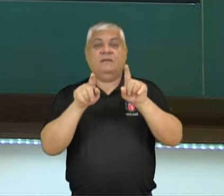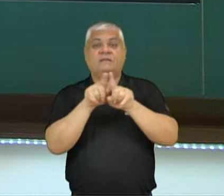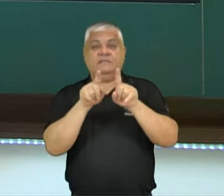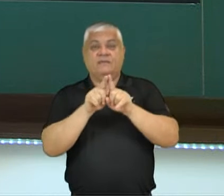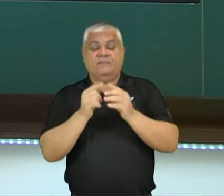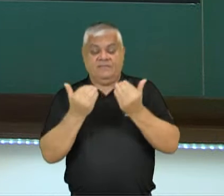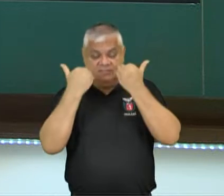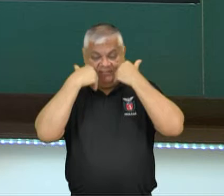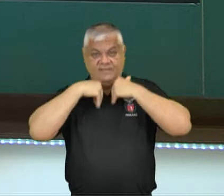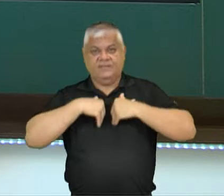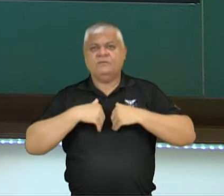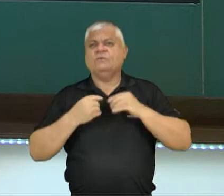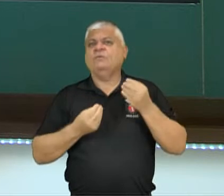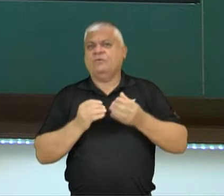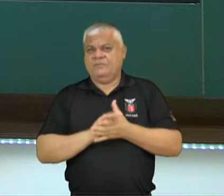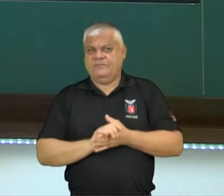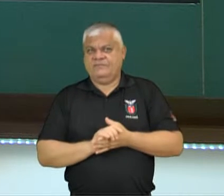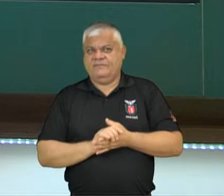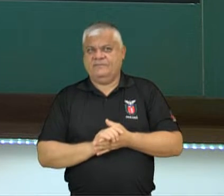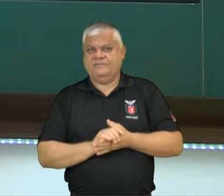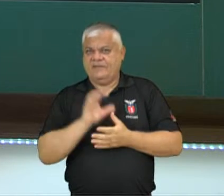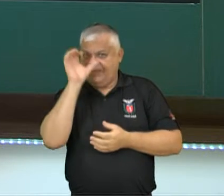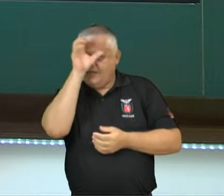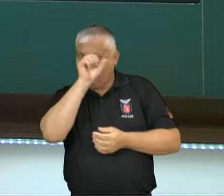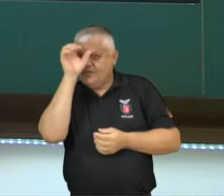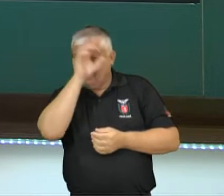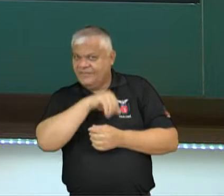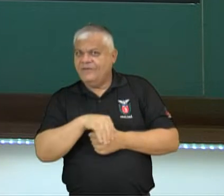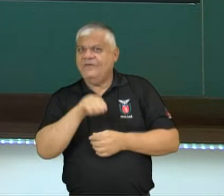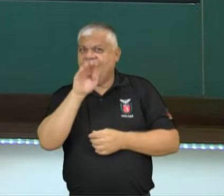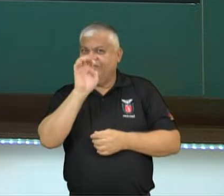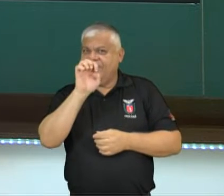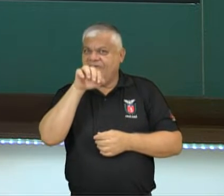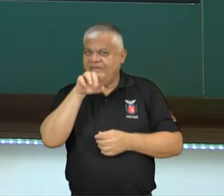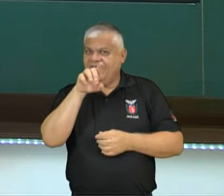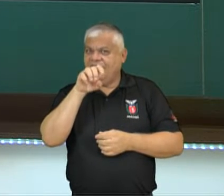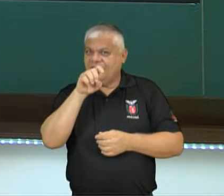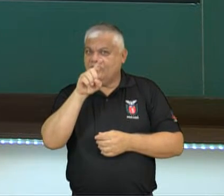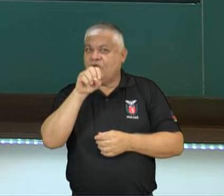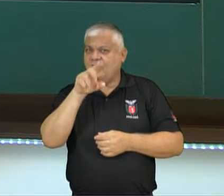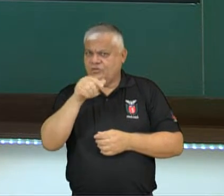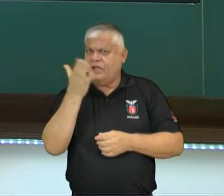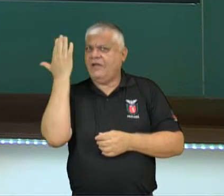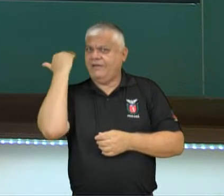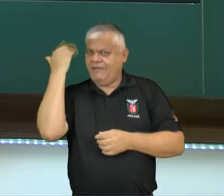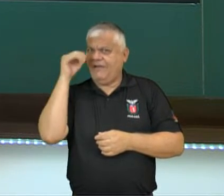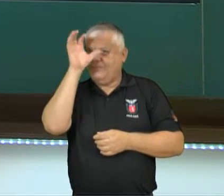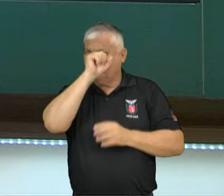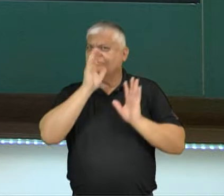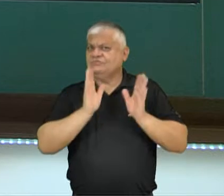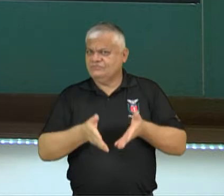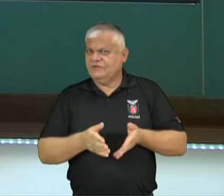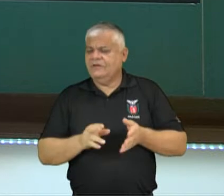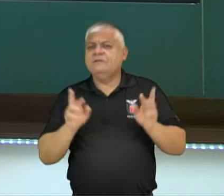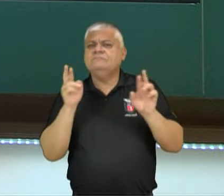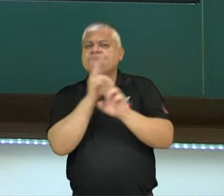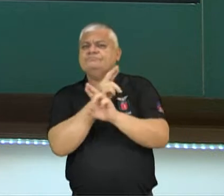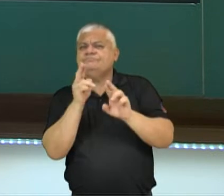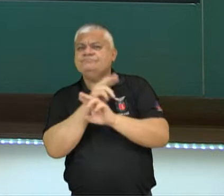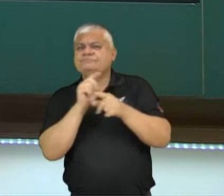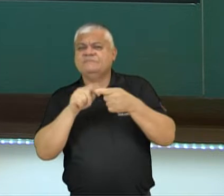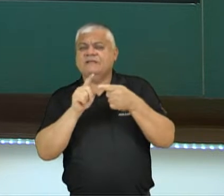sistema endócrino? Então você já aprendeu sobre o sistema endócrino em outros momentos. Qual a relação desses